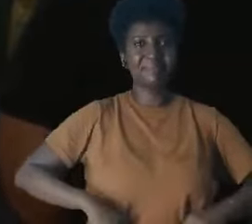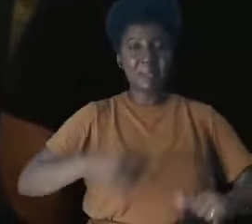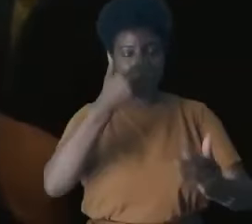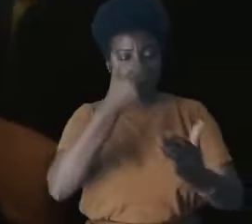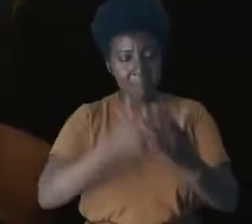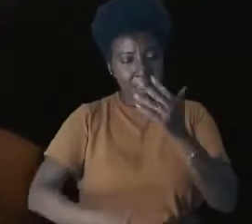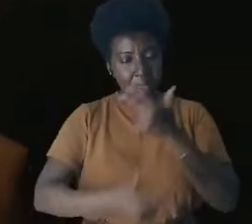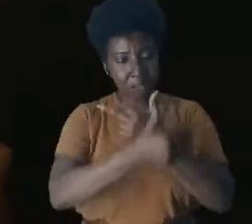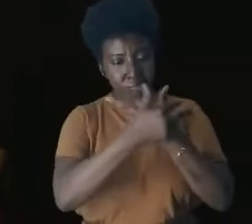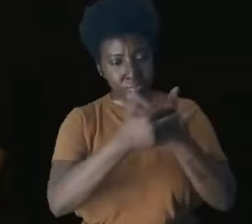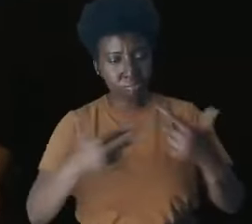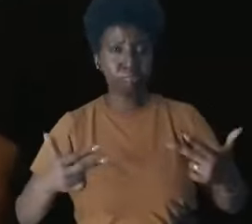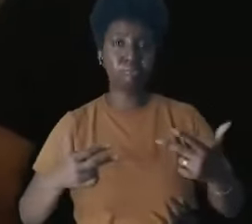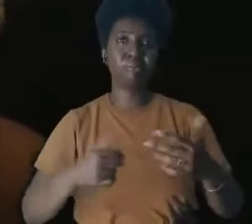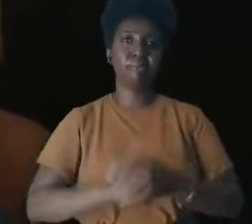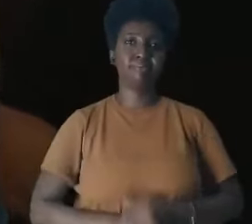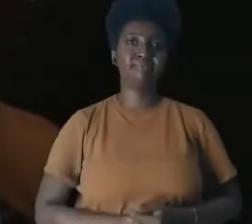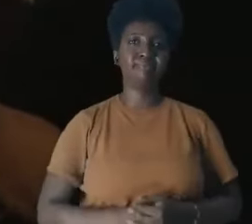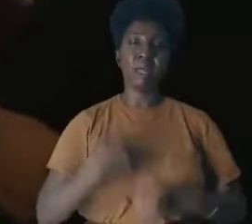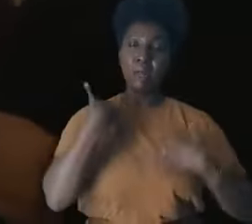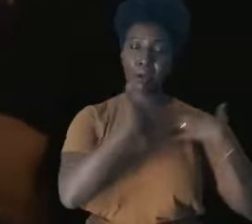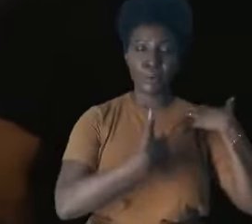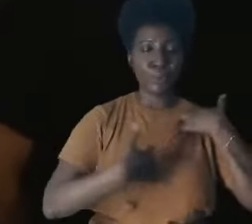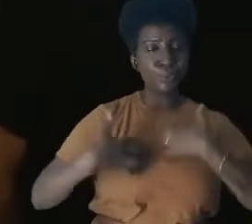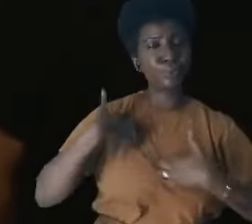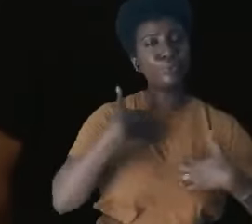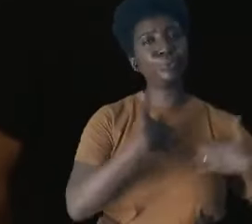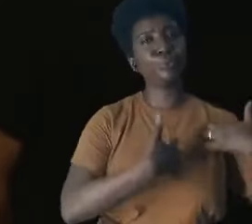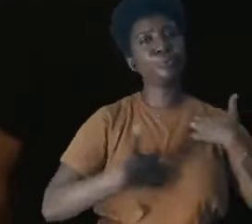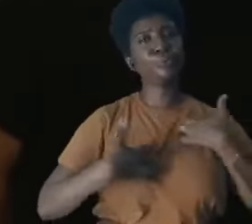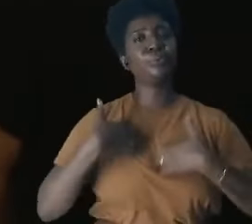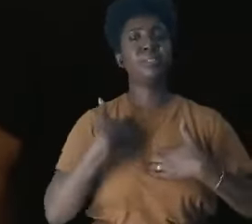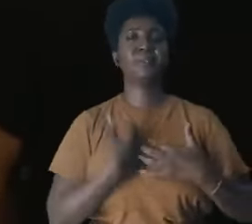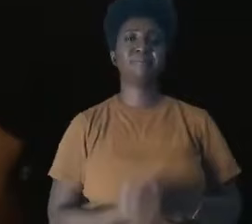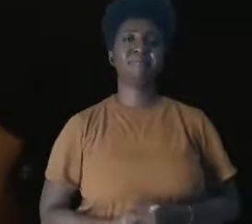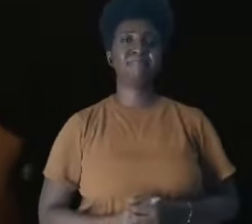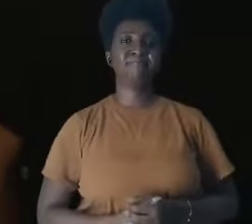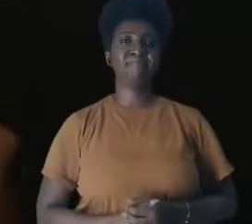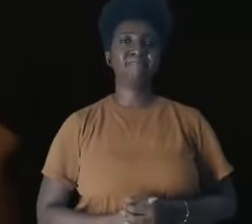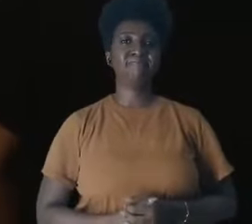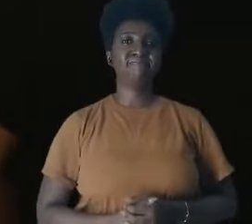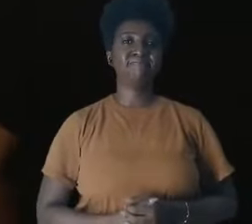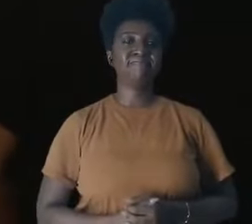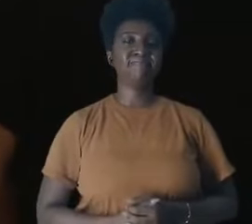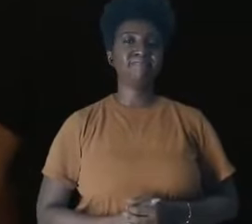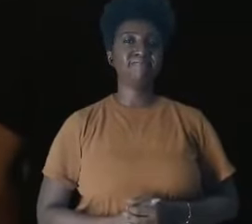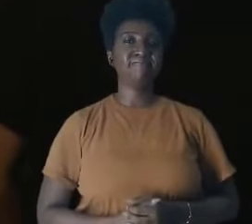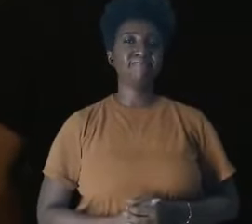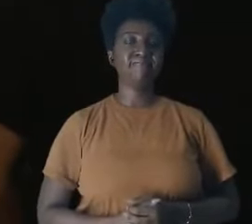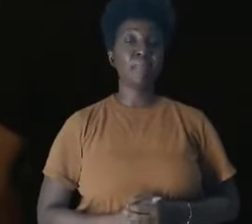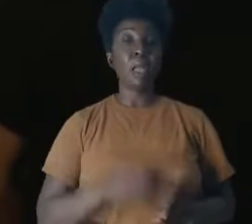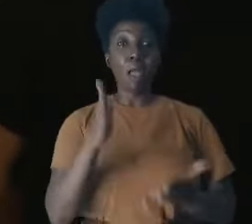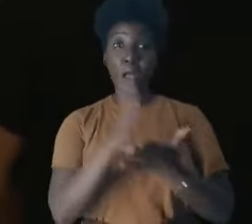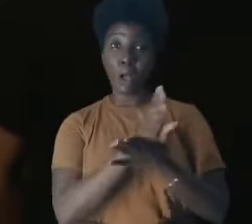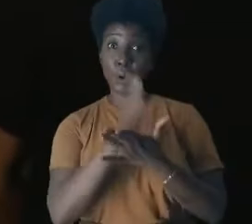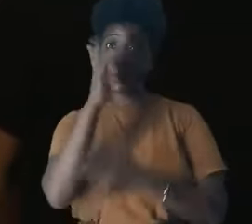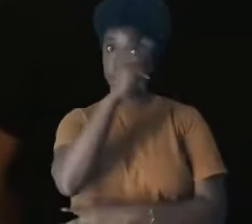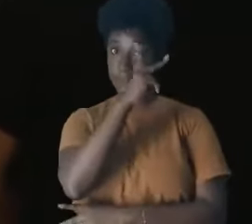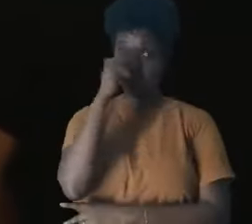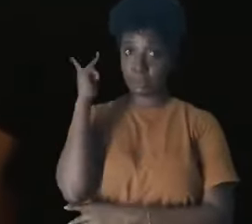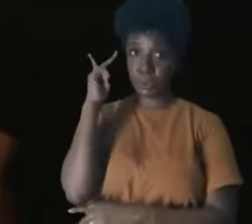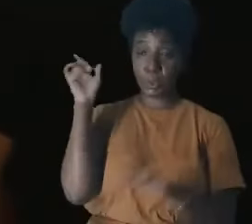perdas, pelas angústias, pelas provações. Alguns talvez